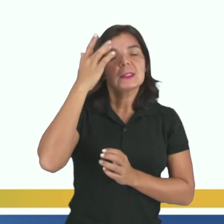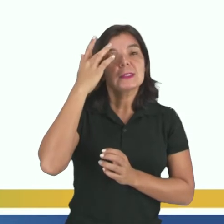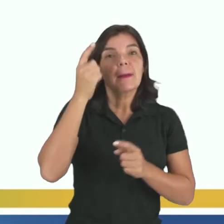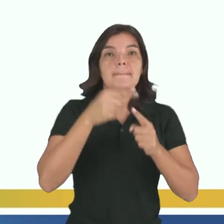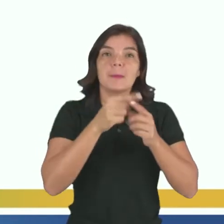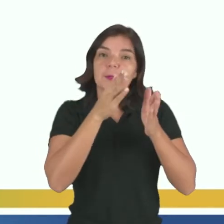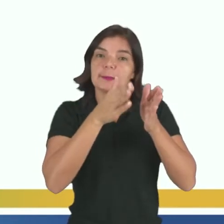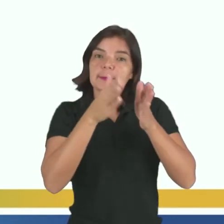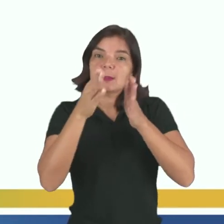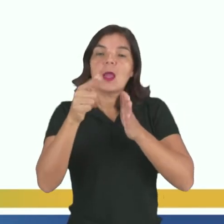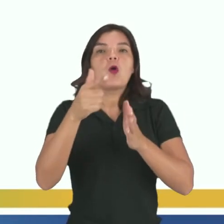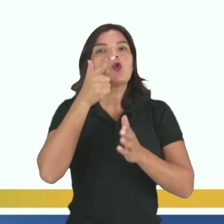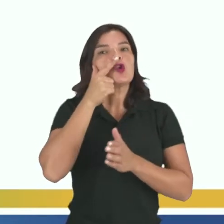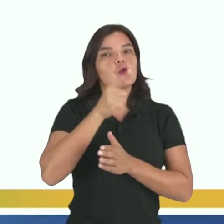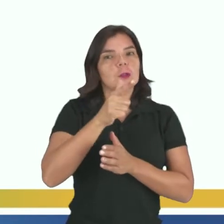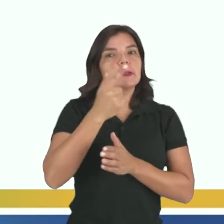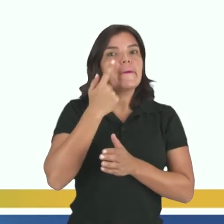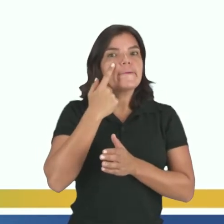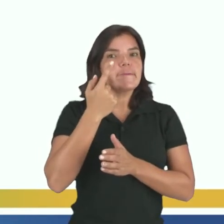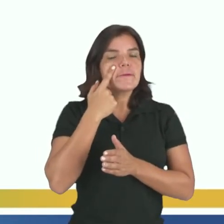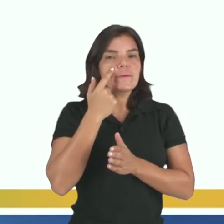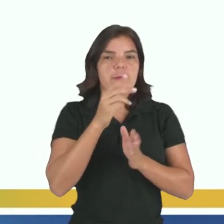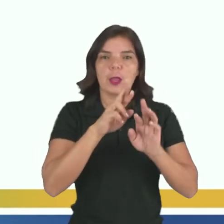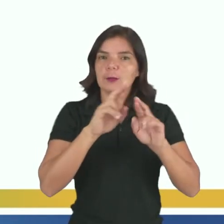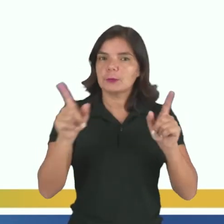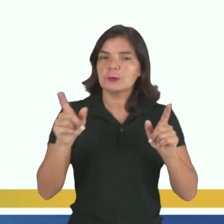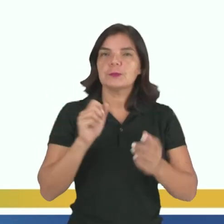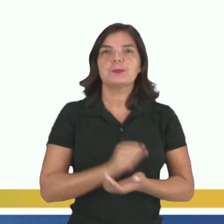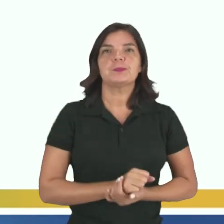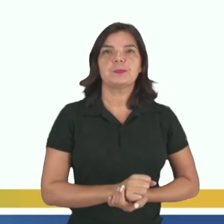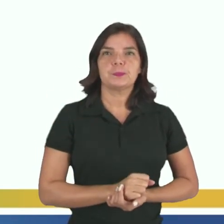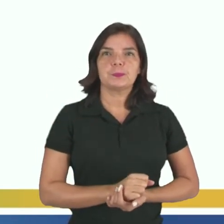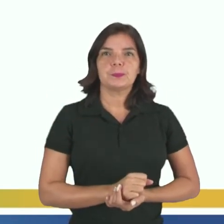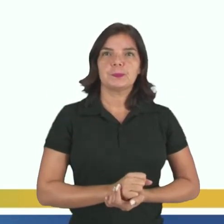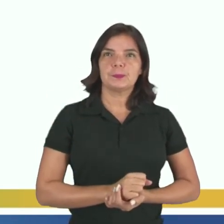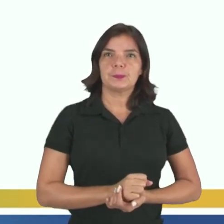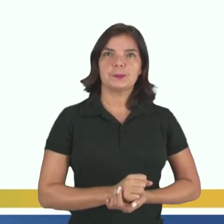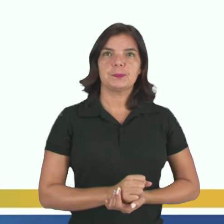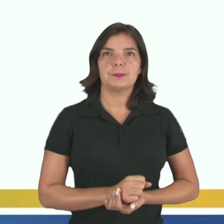as fases é o que eu consigo distinguir de uma da outra, né? E aí?